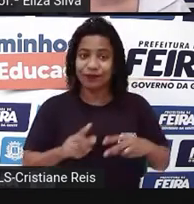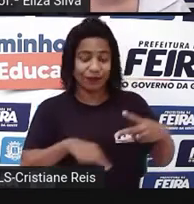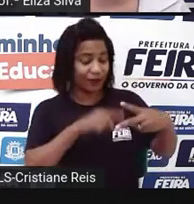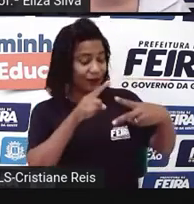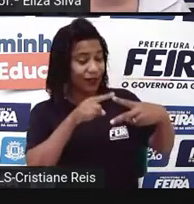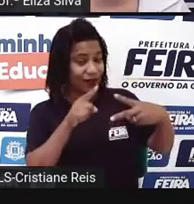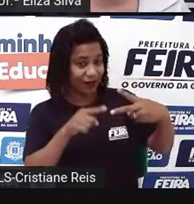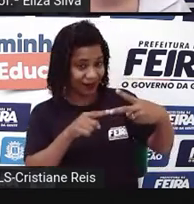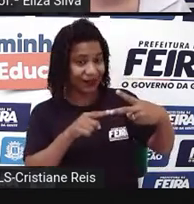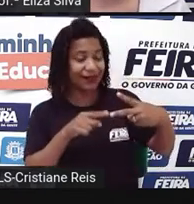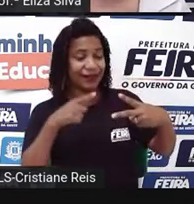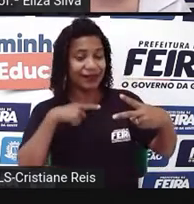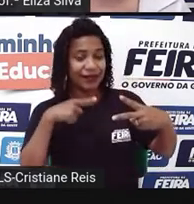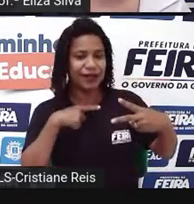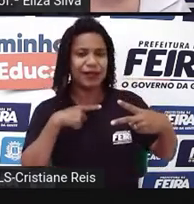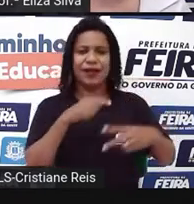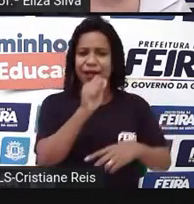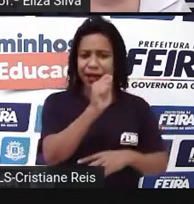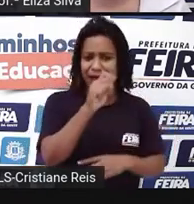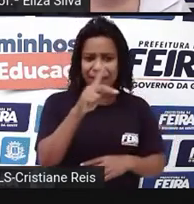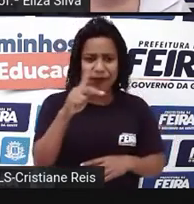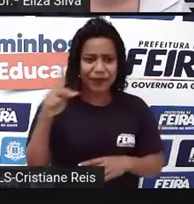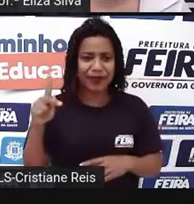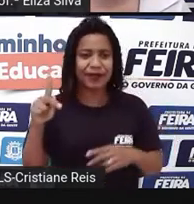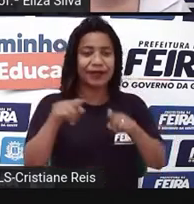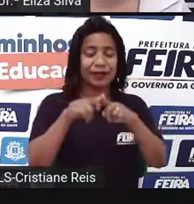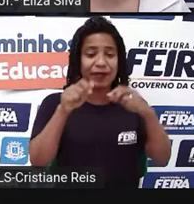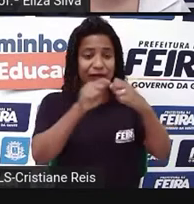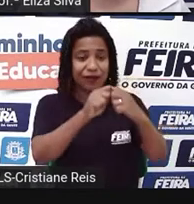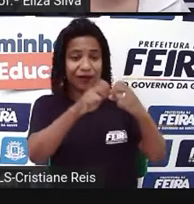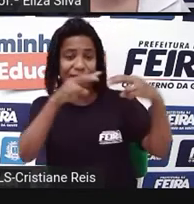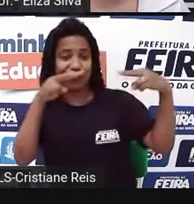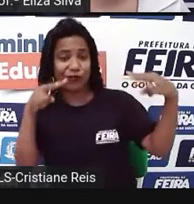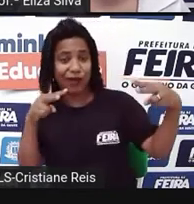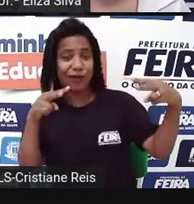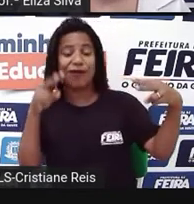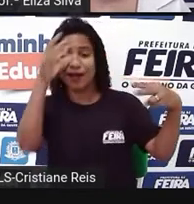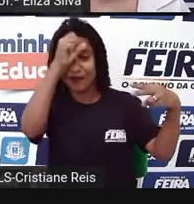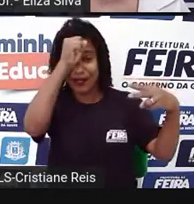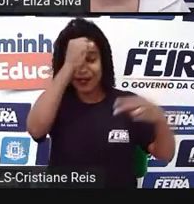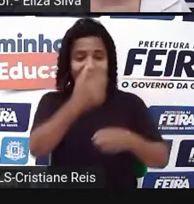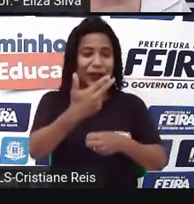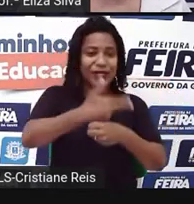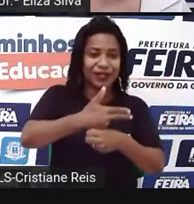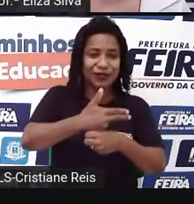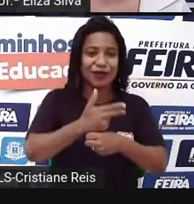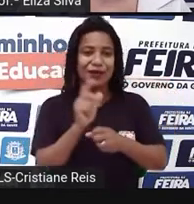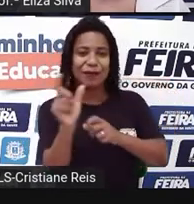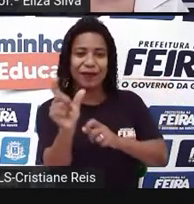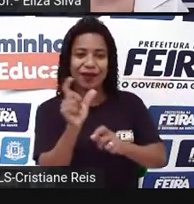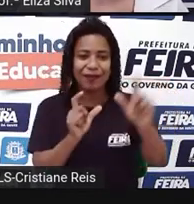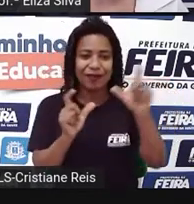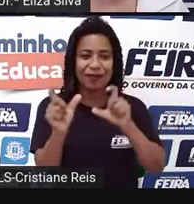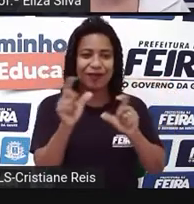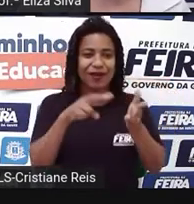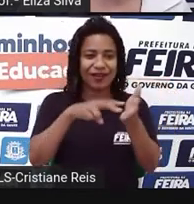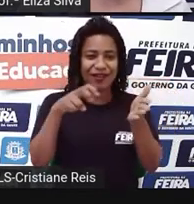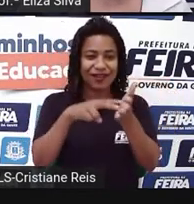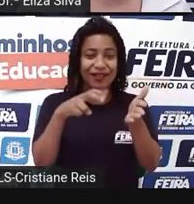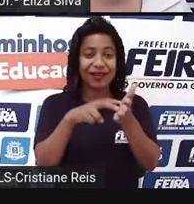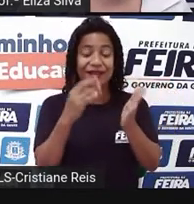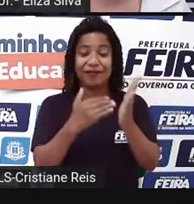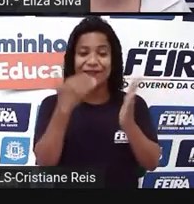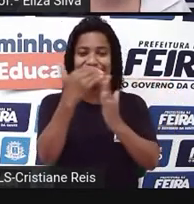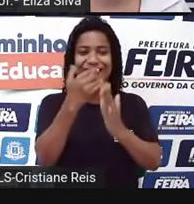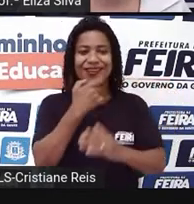e ou aplicativos para construir repertório lexical na língua inglesa e também vamos utilizar os pronomes pessoais